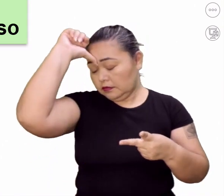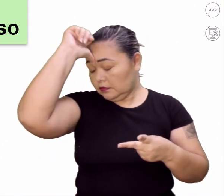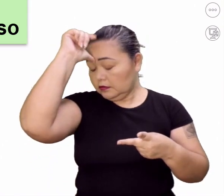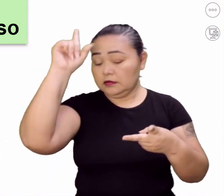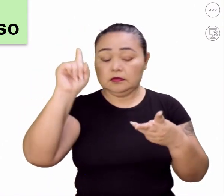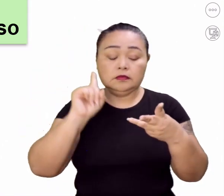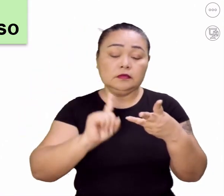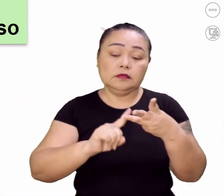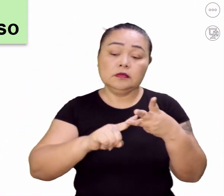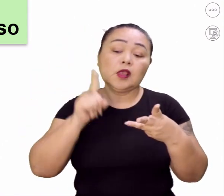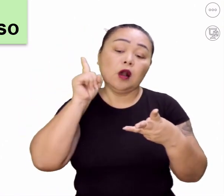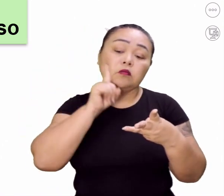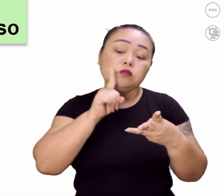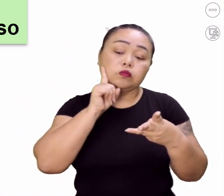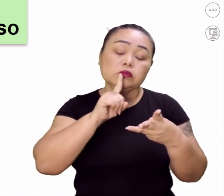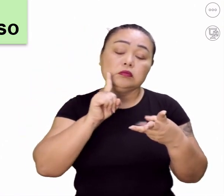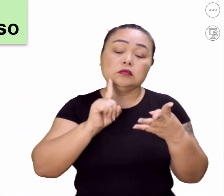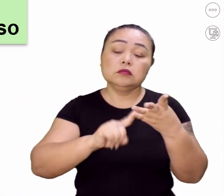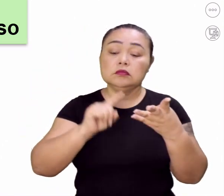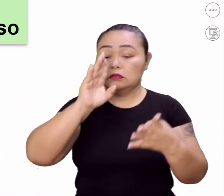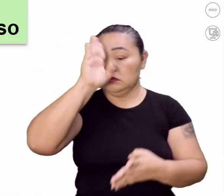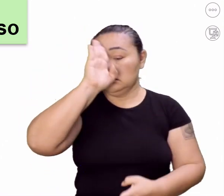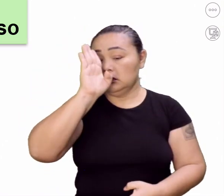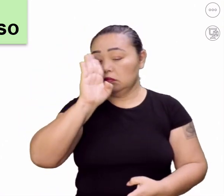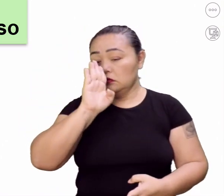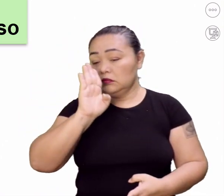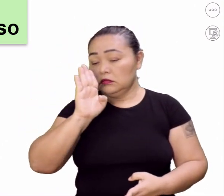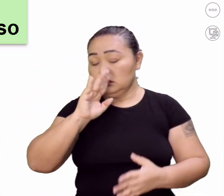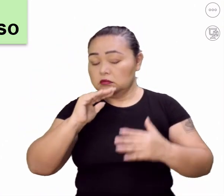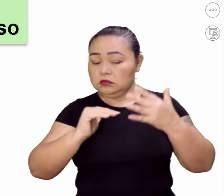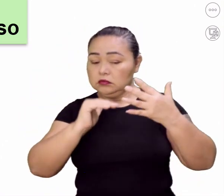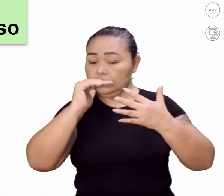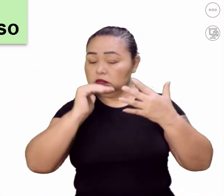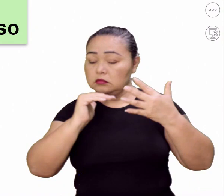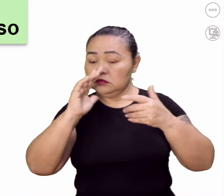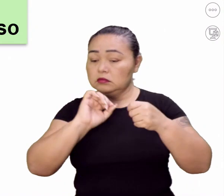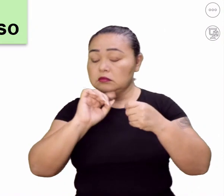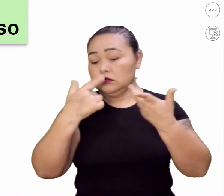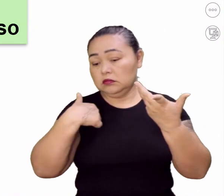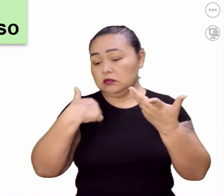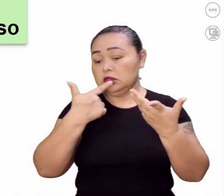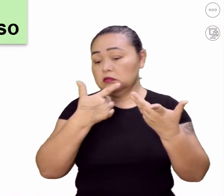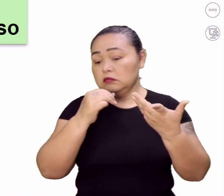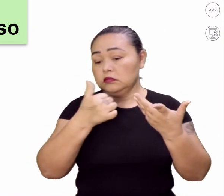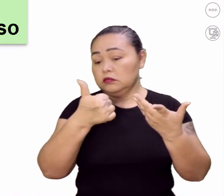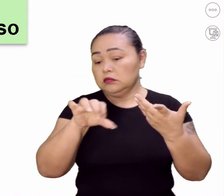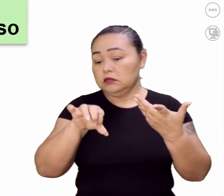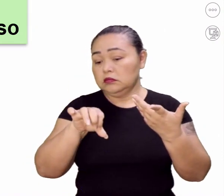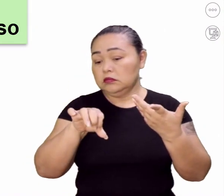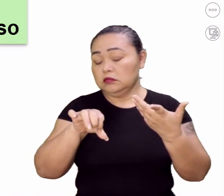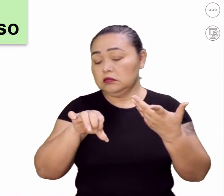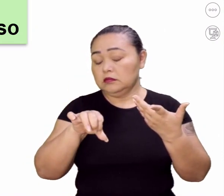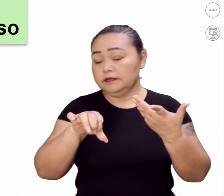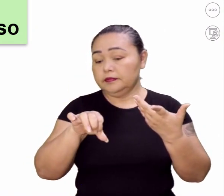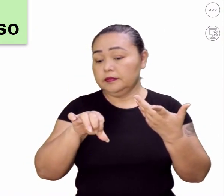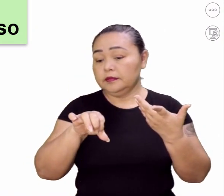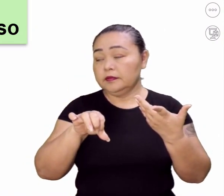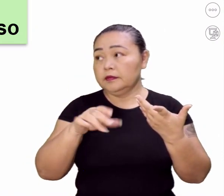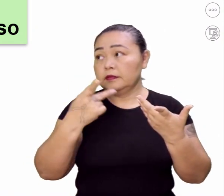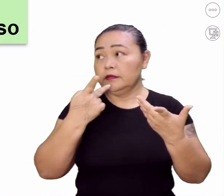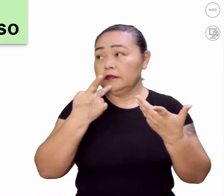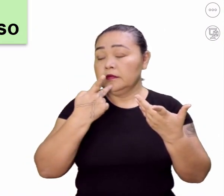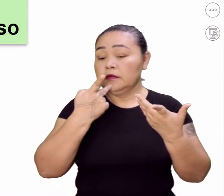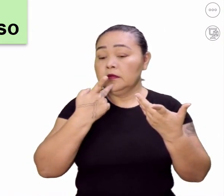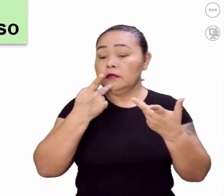Índia, Estados Unidos, o Brasil aí em alguns rankings, de acordo com 2019, quando a gente fala aí